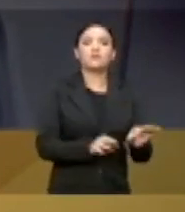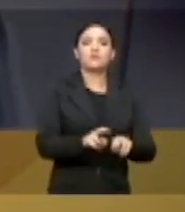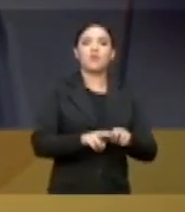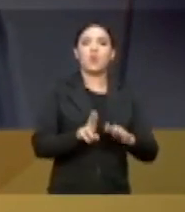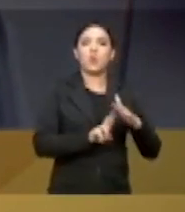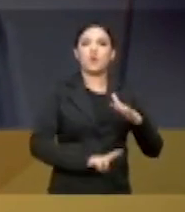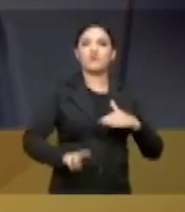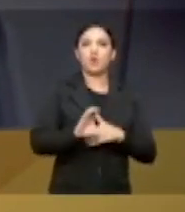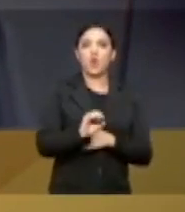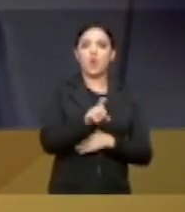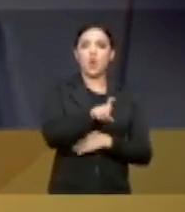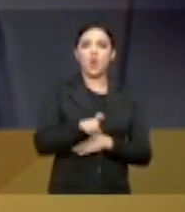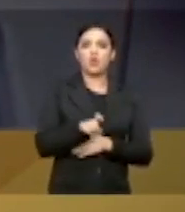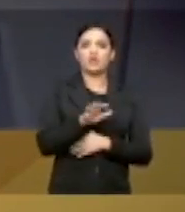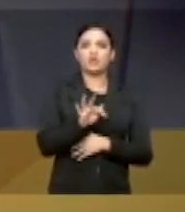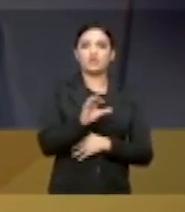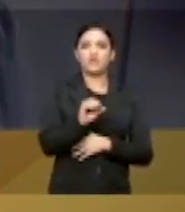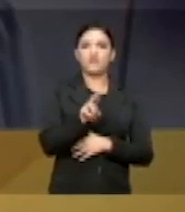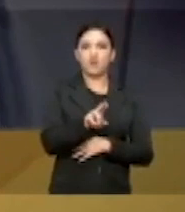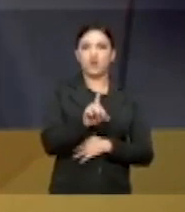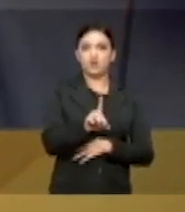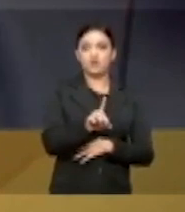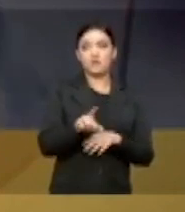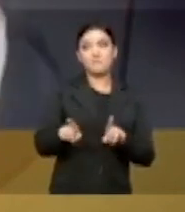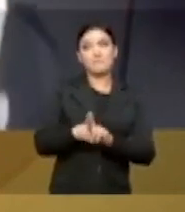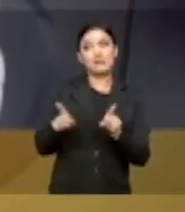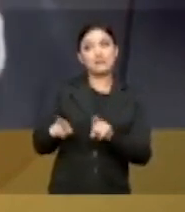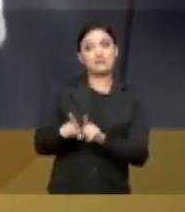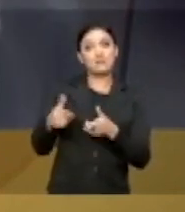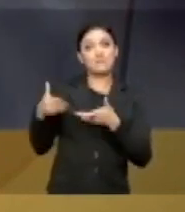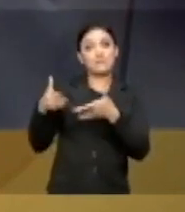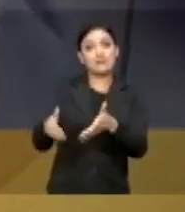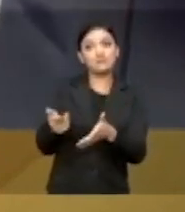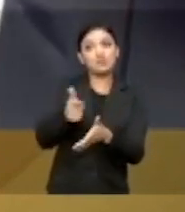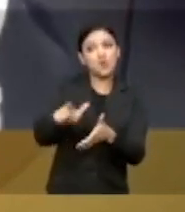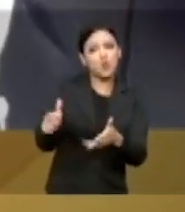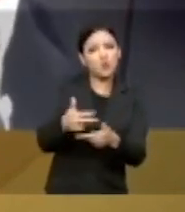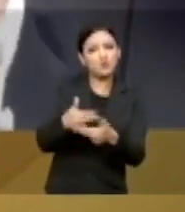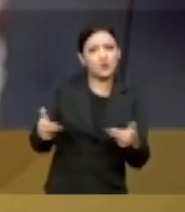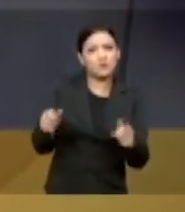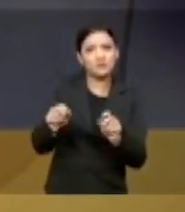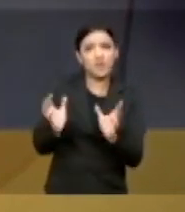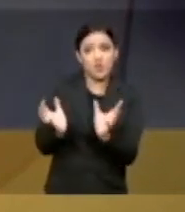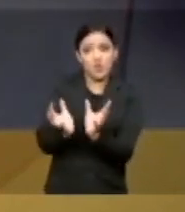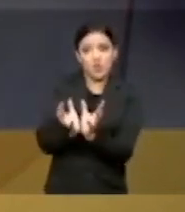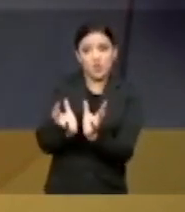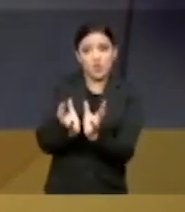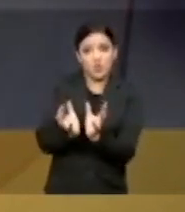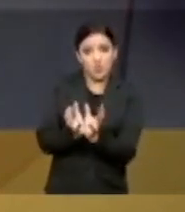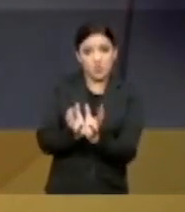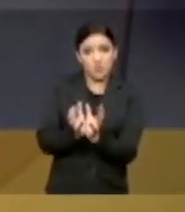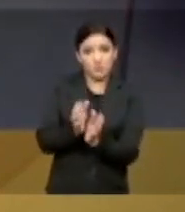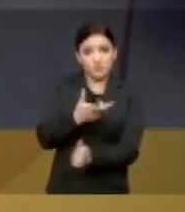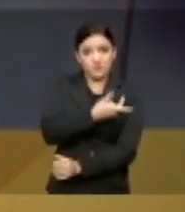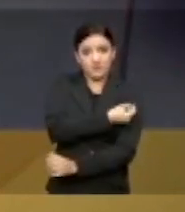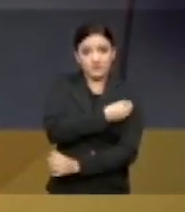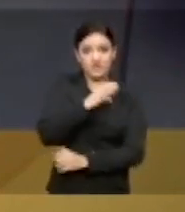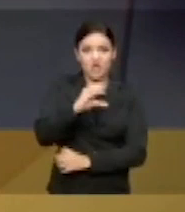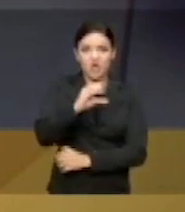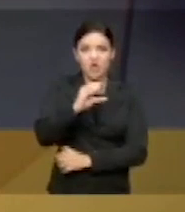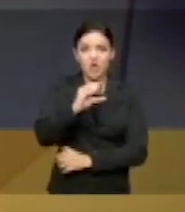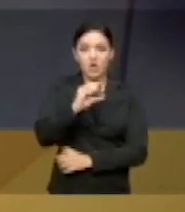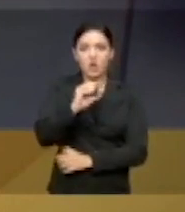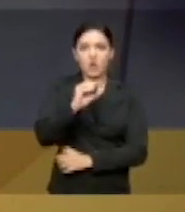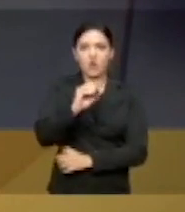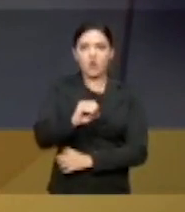União participa de outra iniciativa que, no rigor das coisas, é uma cesta de vacinas, chamada COVAX